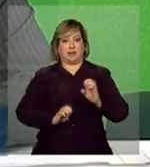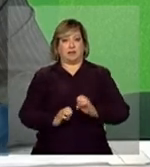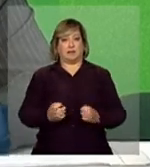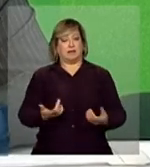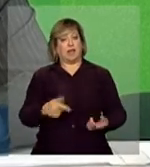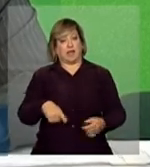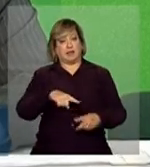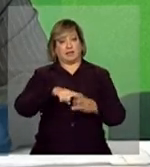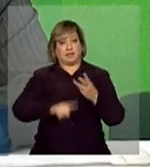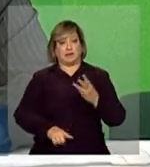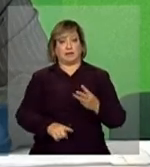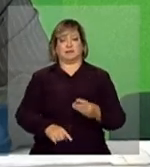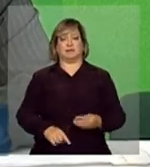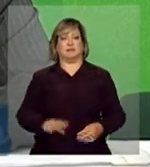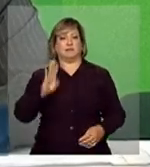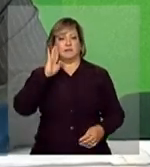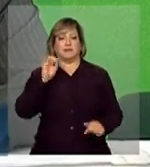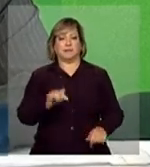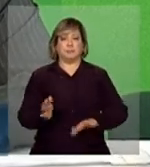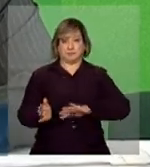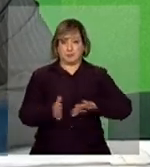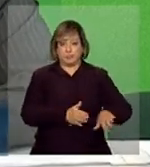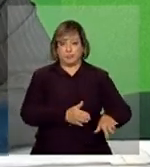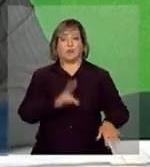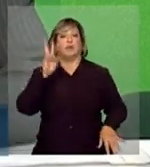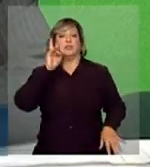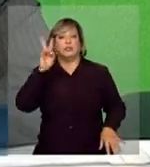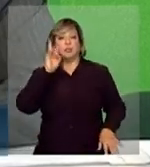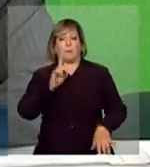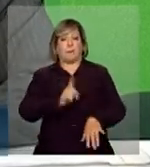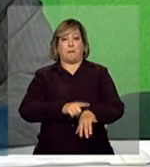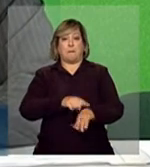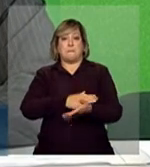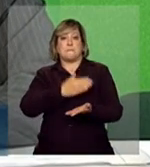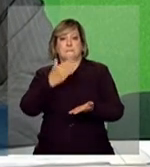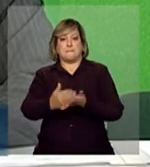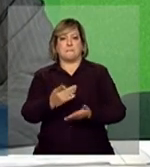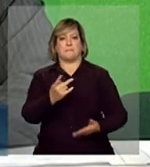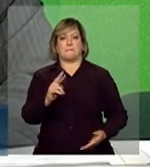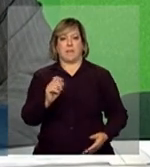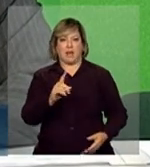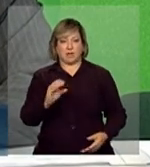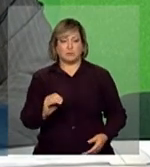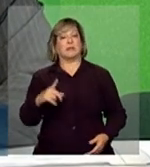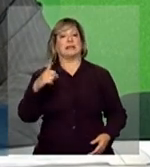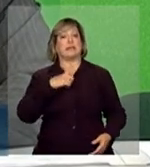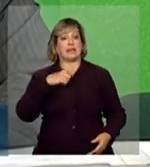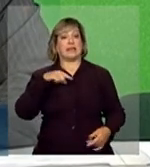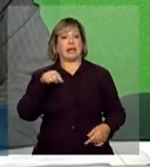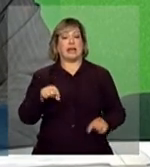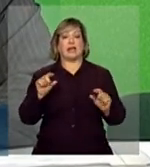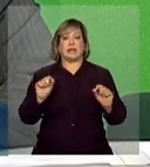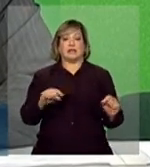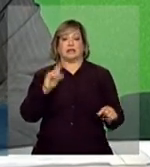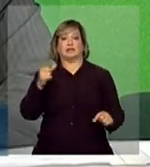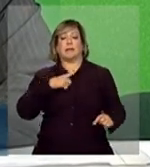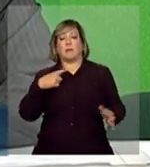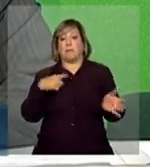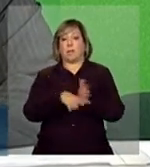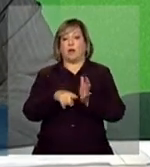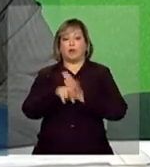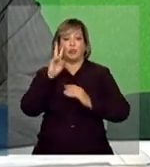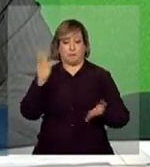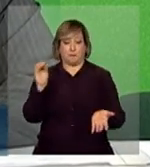que seriam essas três. Com relação aos prazos, a esse questionamento que nós colocamos no termo